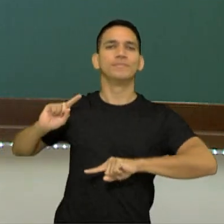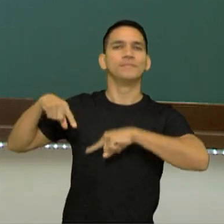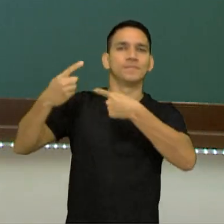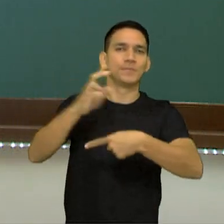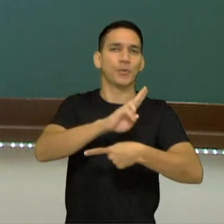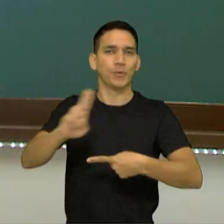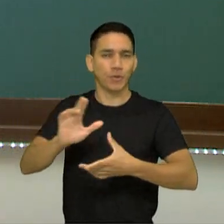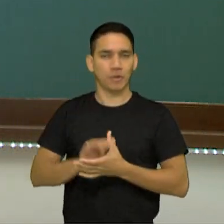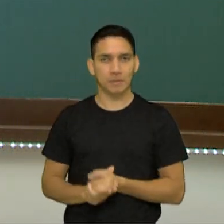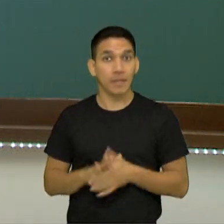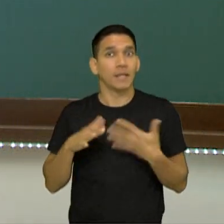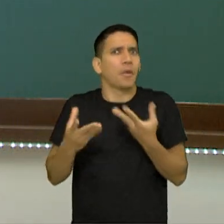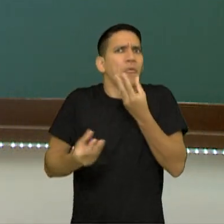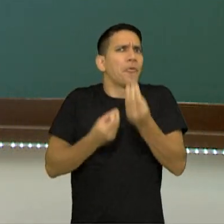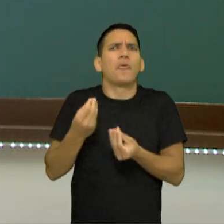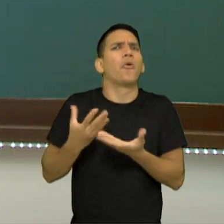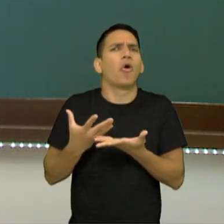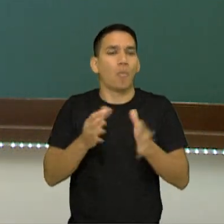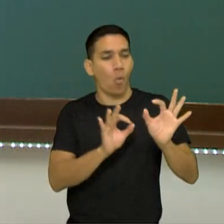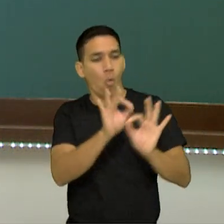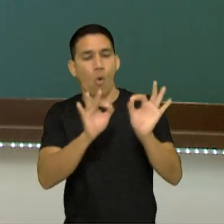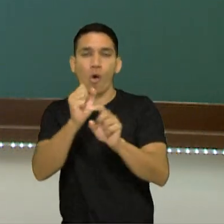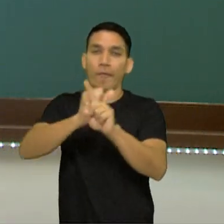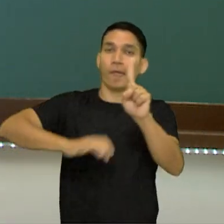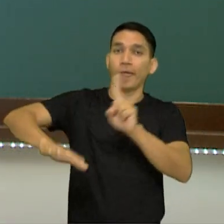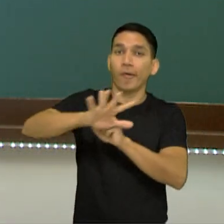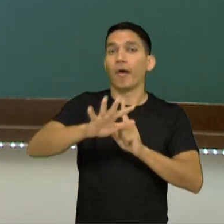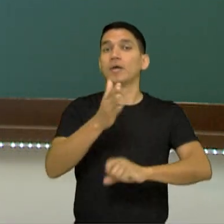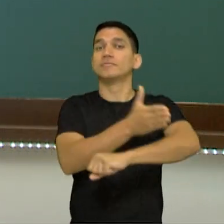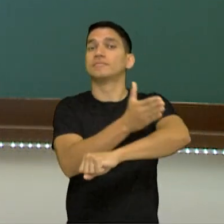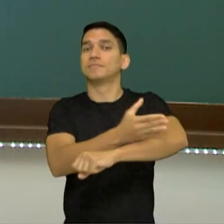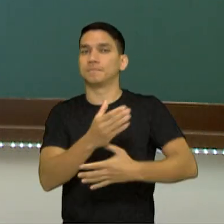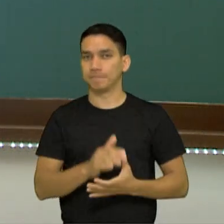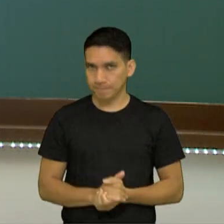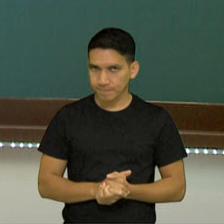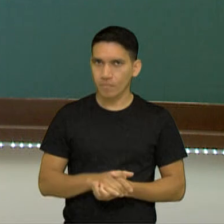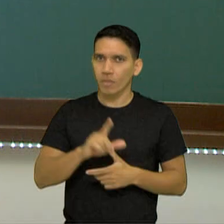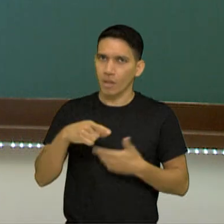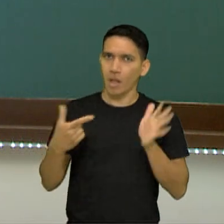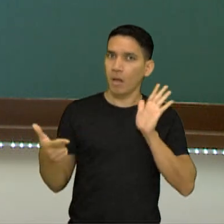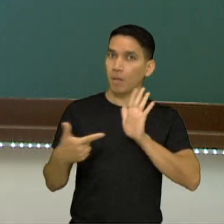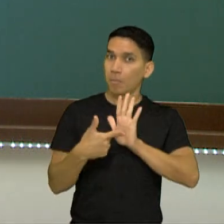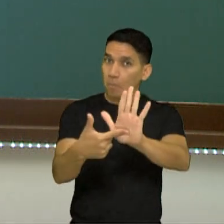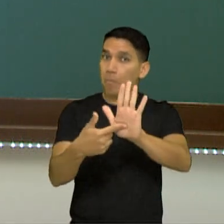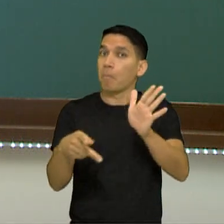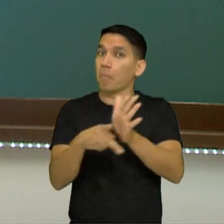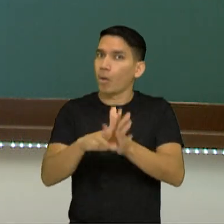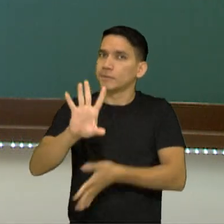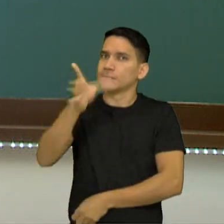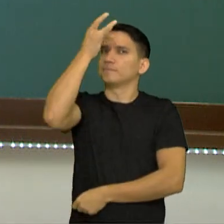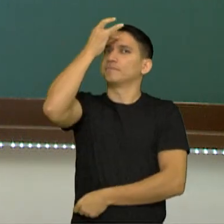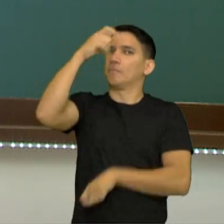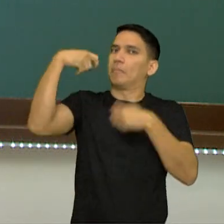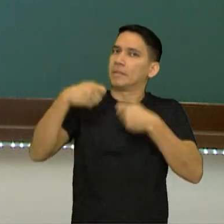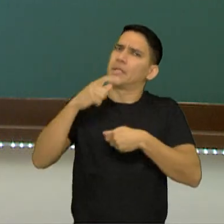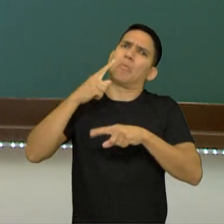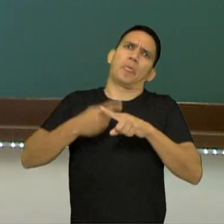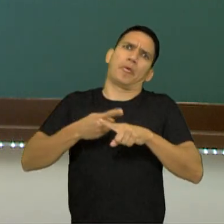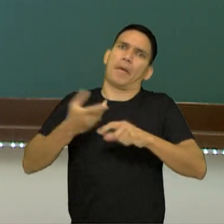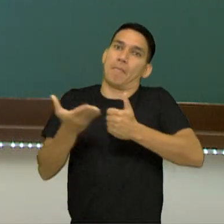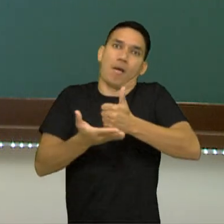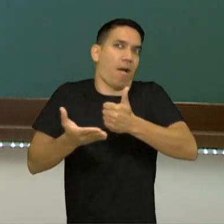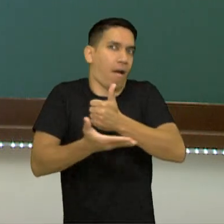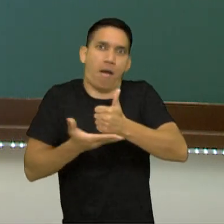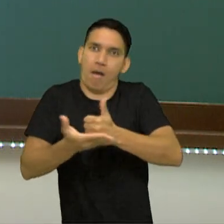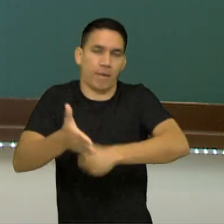E como que estava organizada a sociedade medieval? Isso aqui a gente tem que saber porque é o básico da Idade